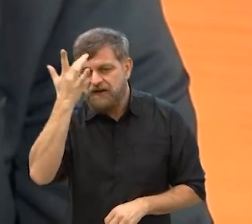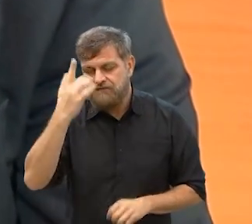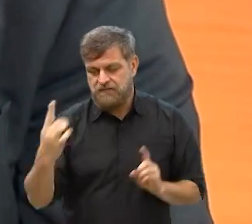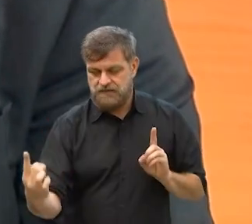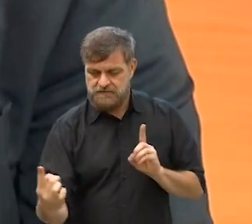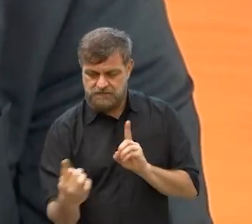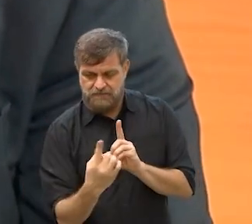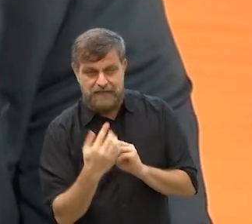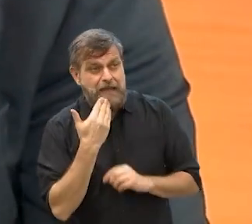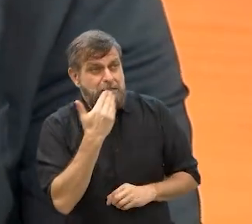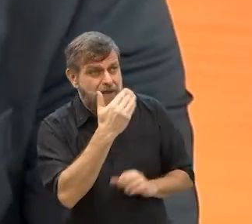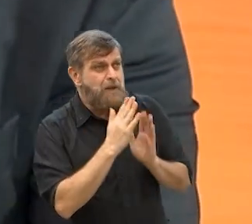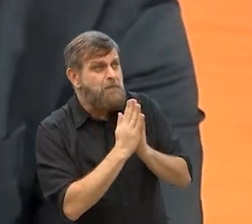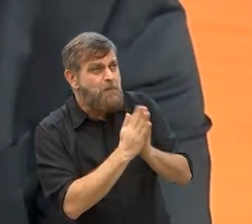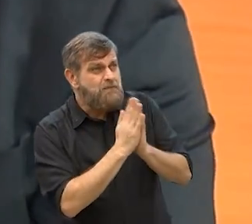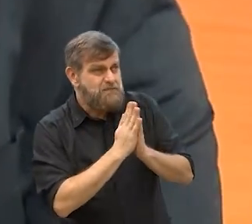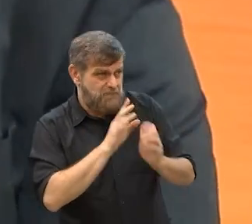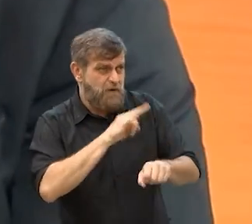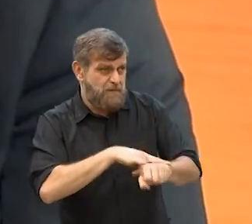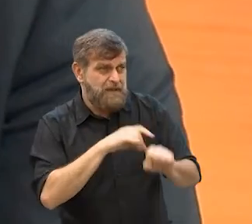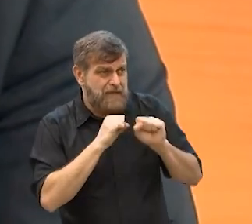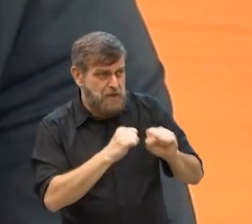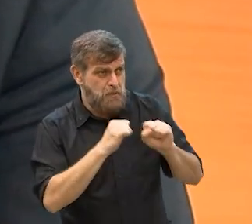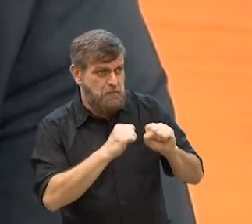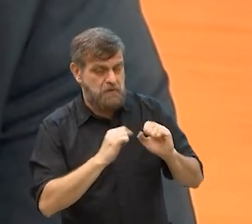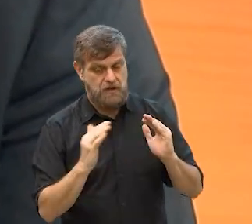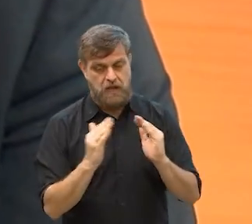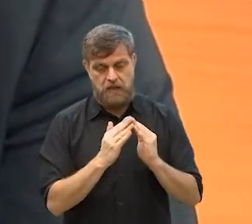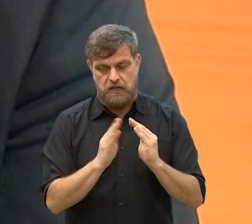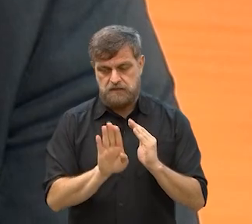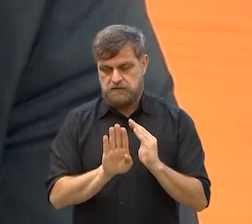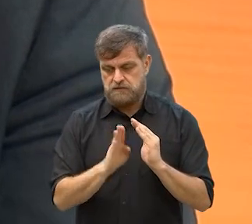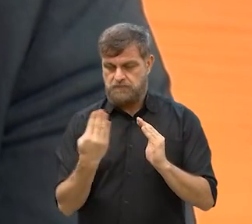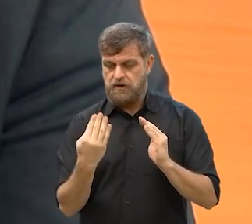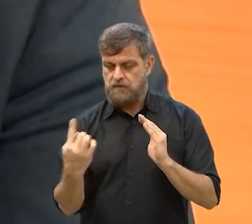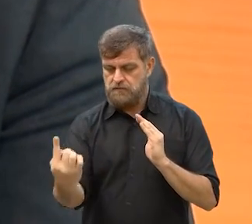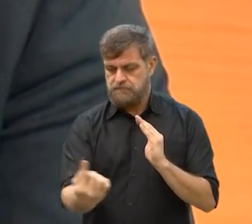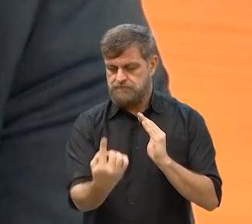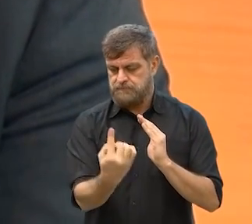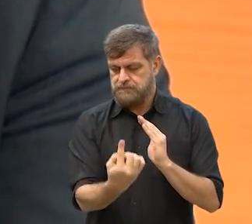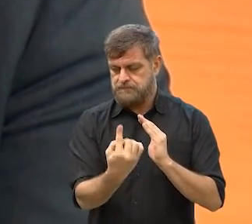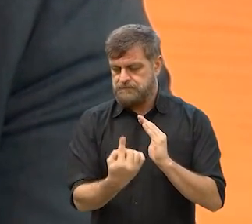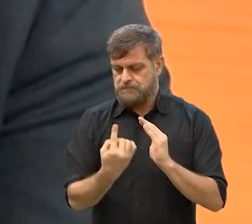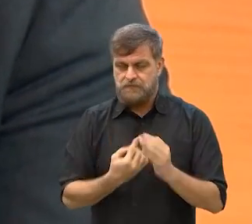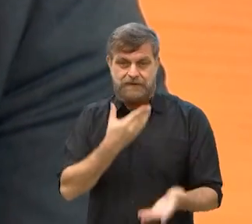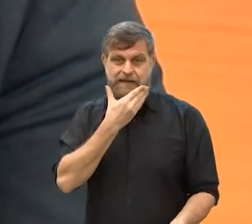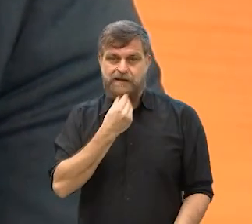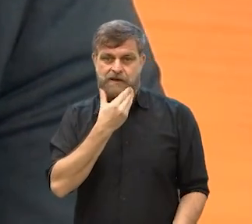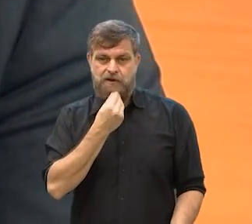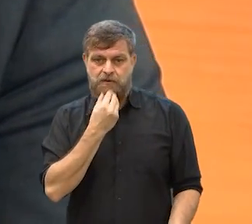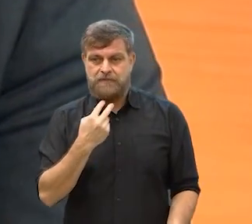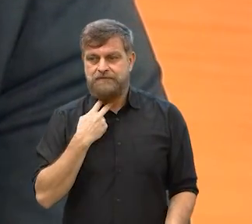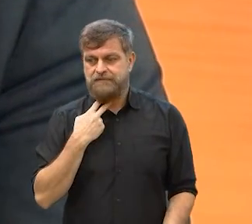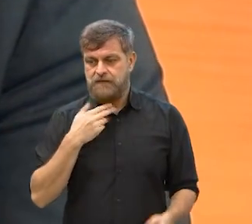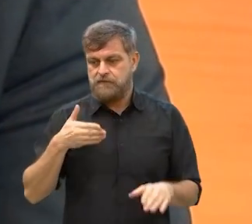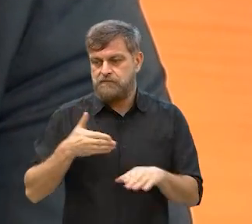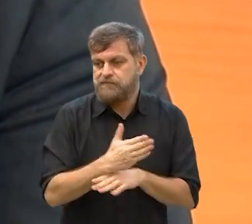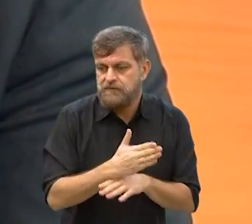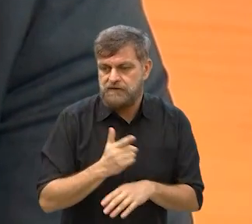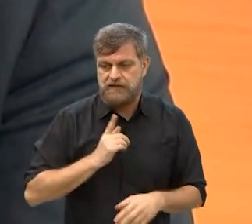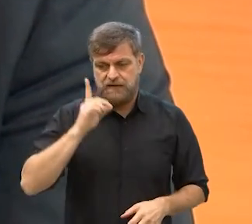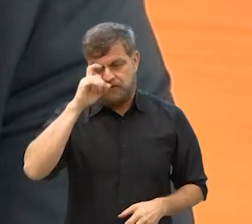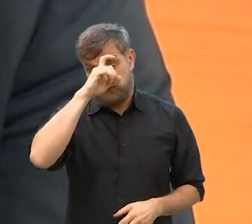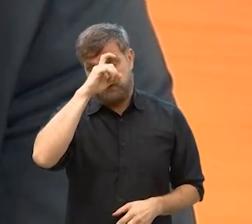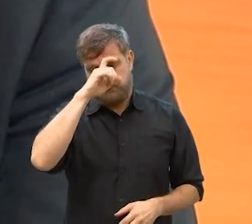facilidade e vai ali no banheiro da casa que é cedido. Já os homens não, eles têm um pouquinho mais